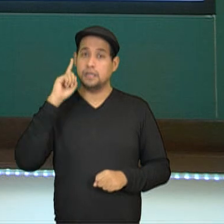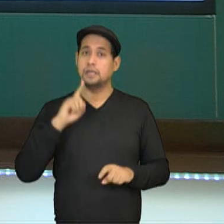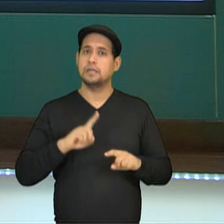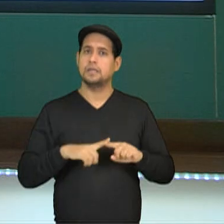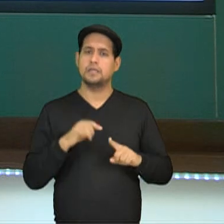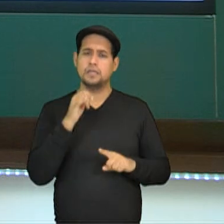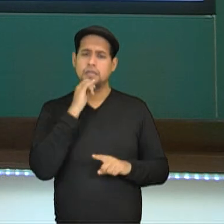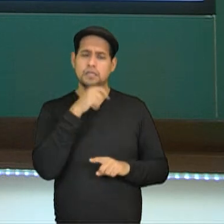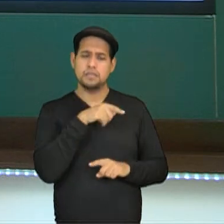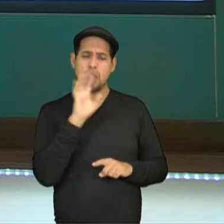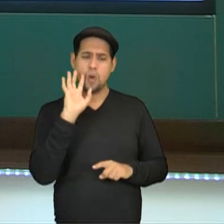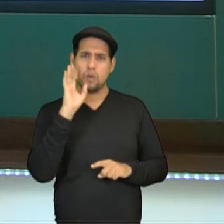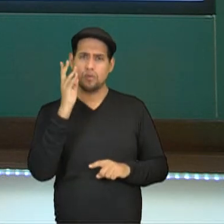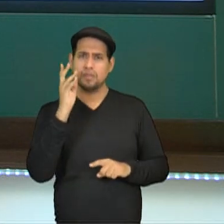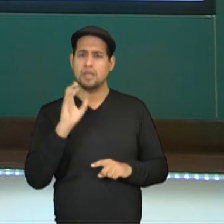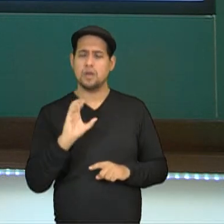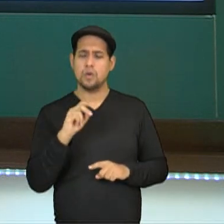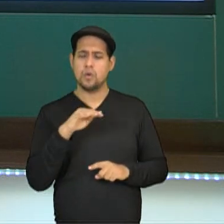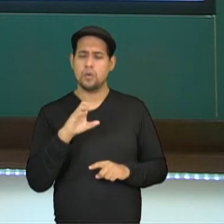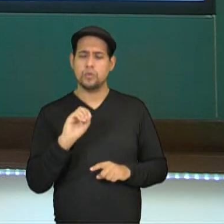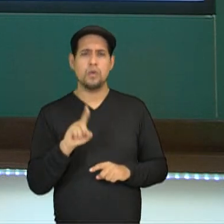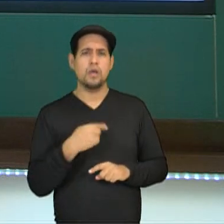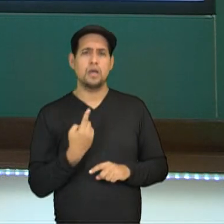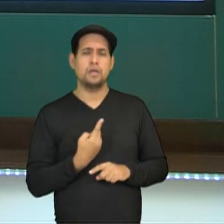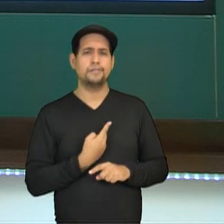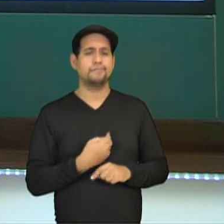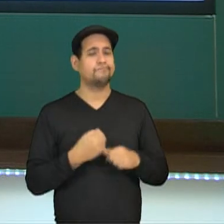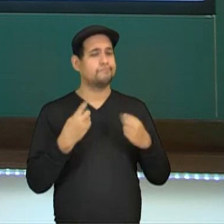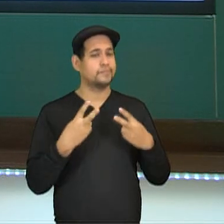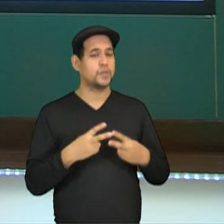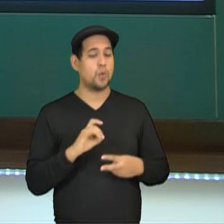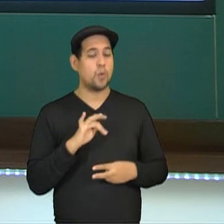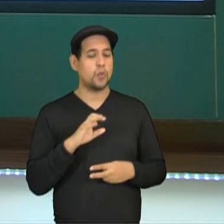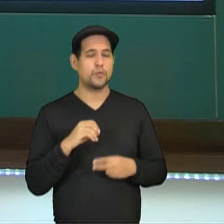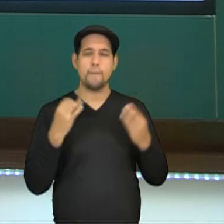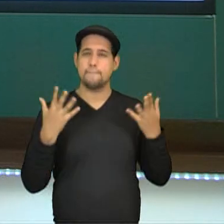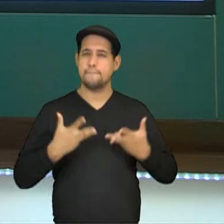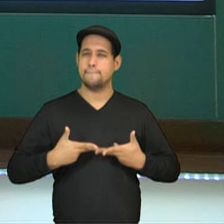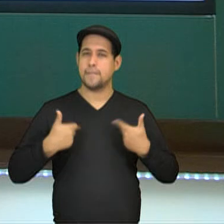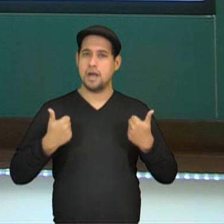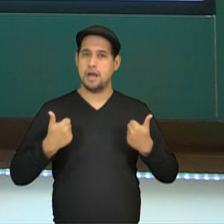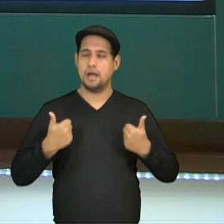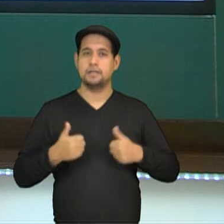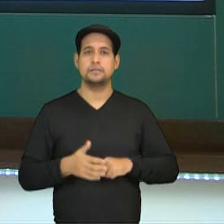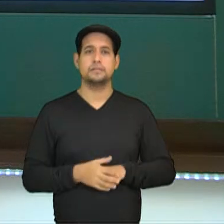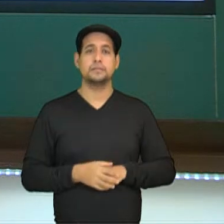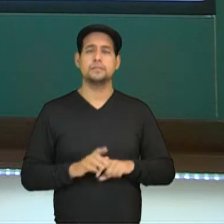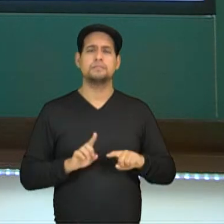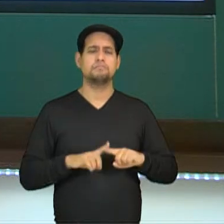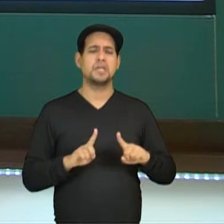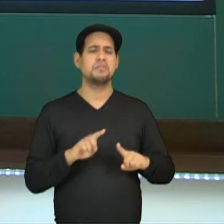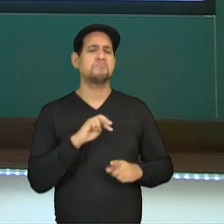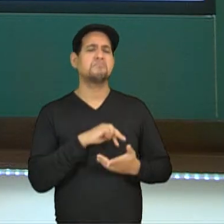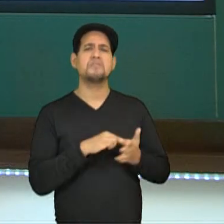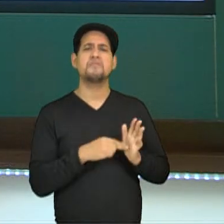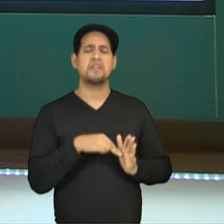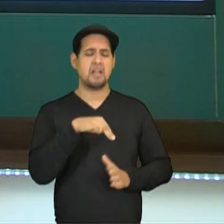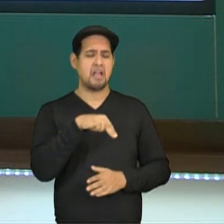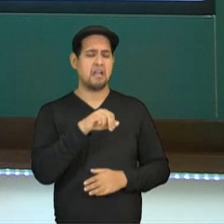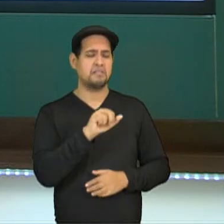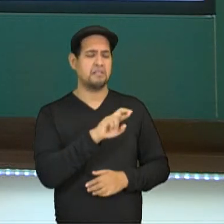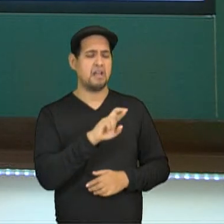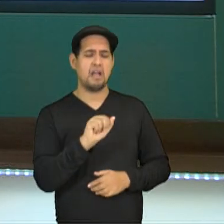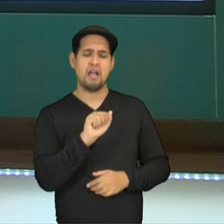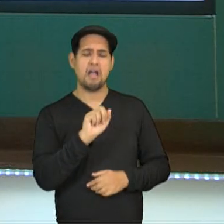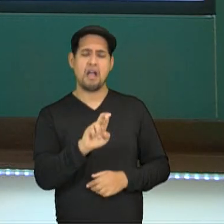Então, quando isso ocorre dentro de um conto, nós podemos ter um conto maravilhoso, certo? Então, o que é narrar? Narrar